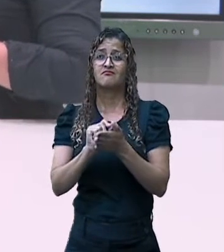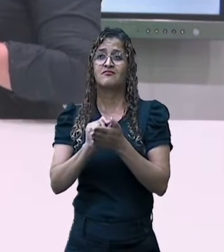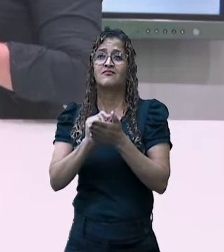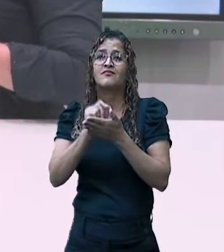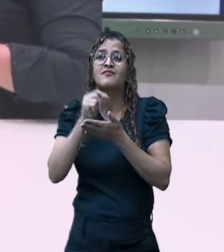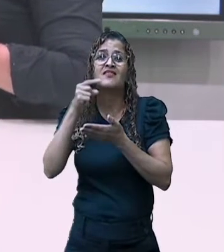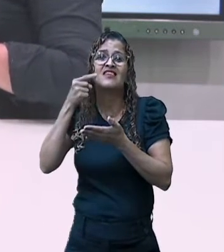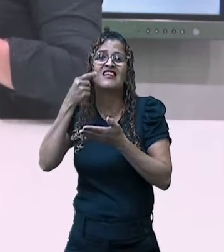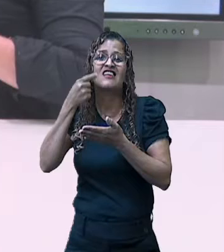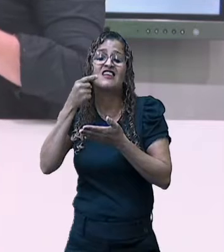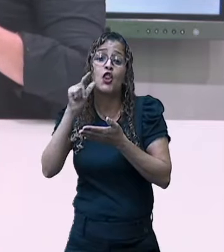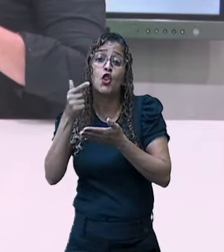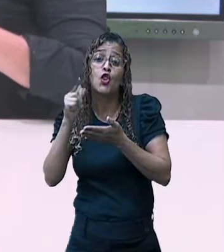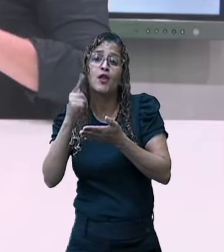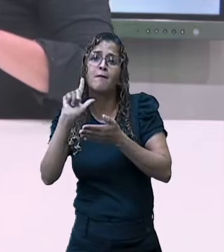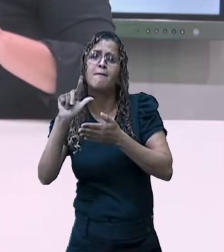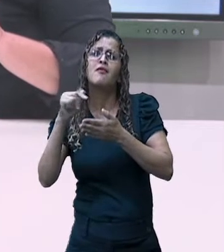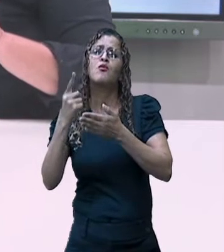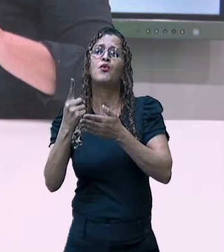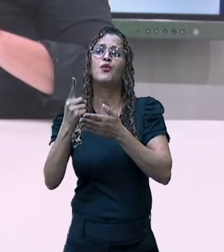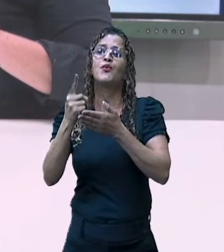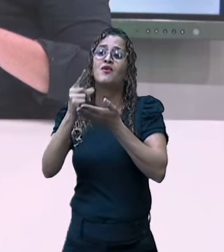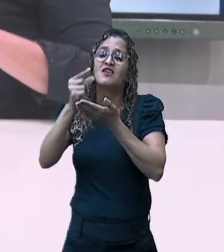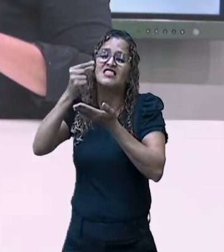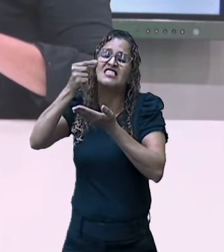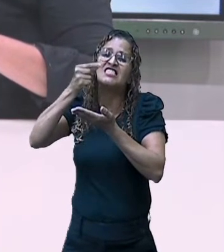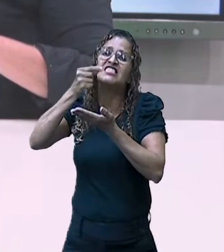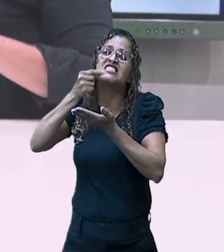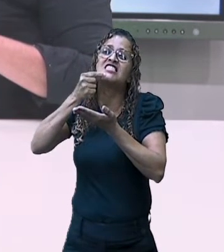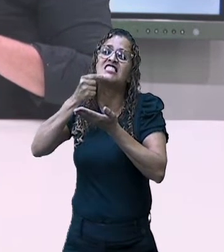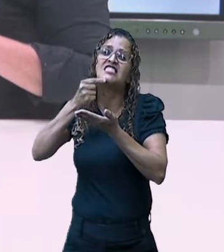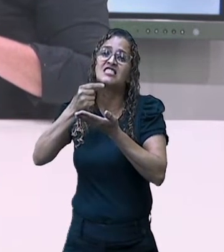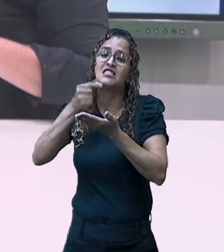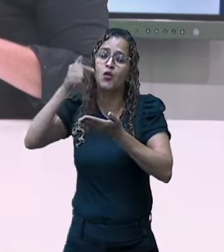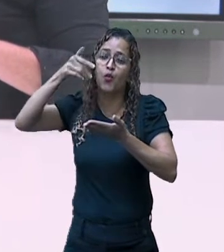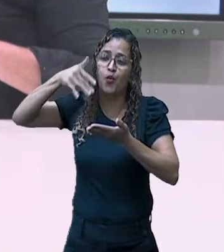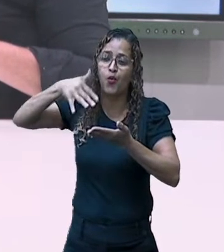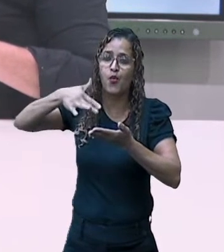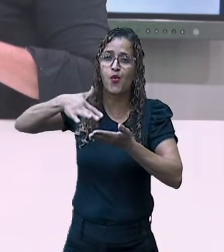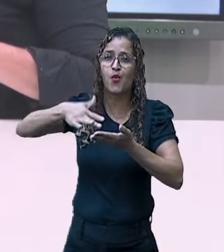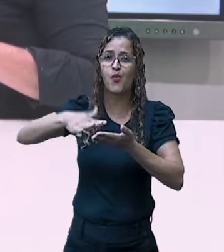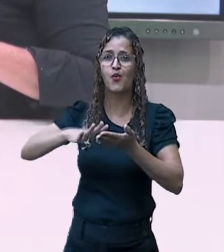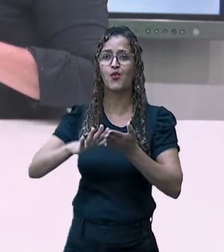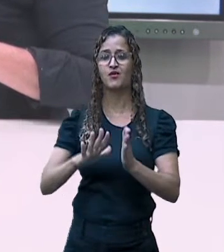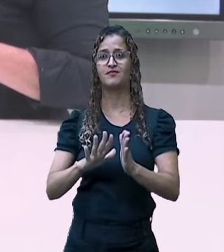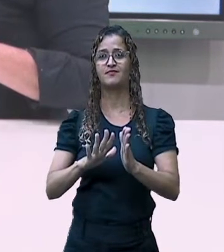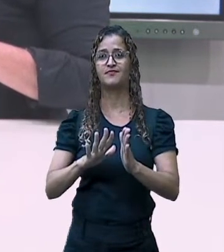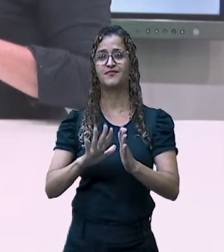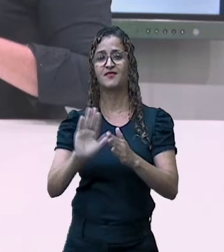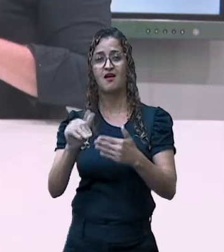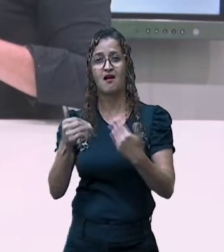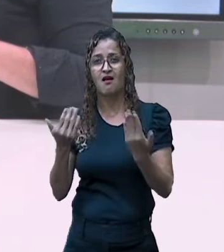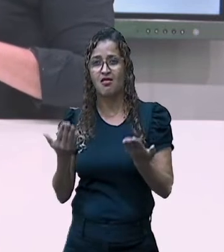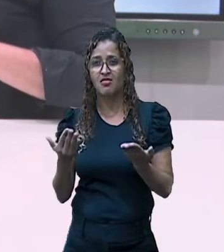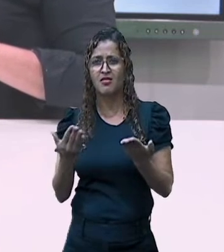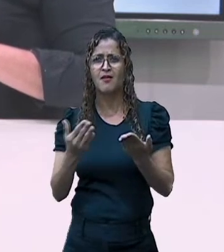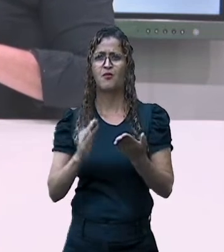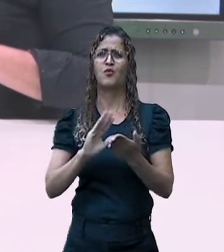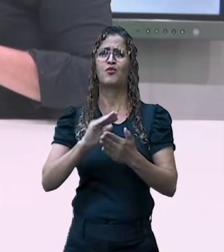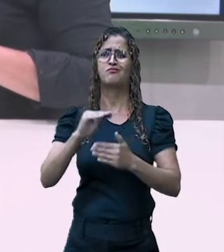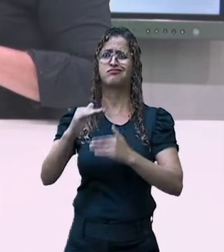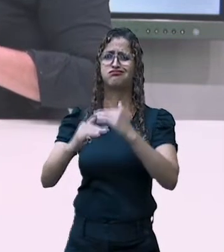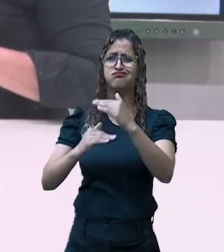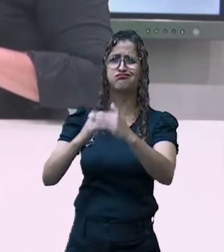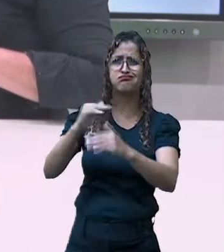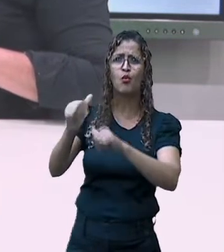o período que já nasceu todos aqueles dentes de leite. Isso. E depois acontece a troca dos